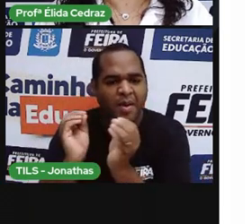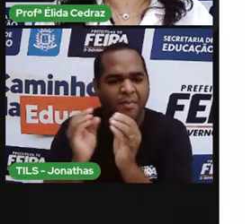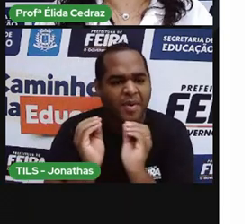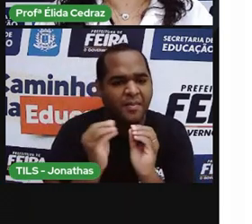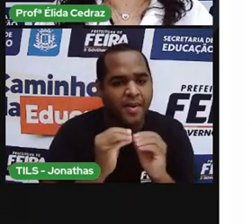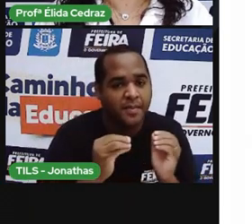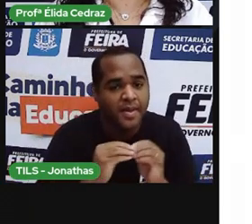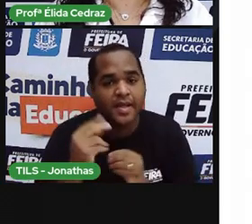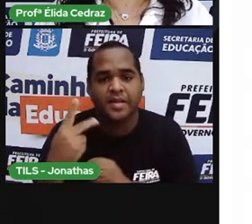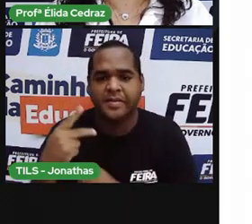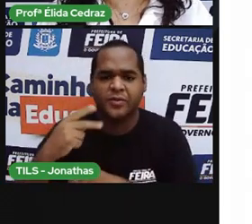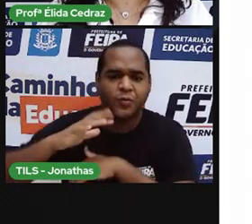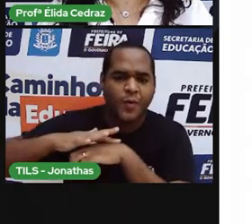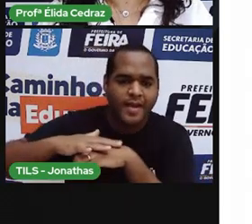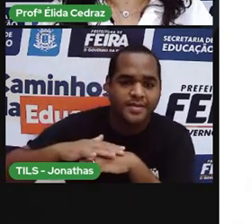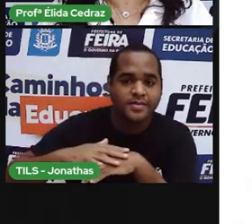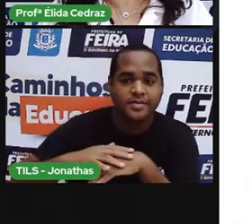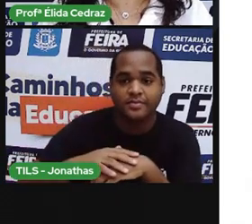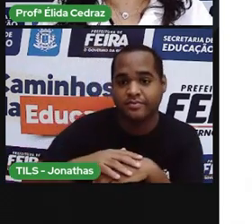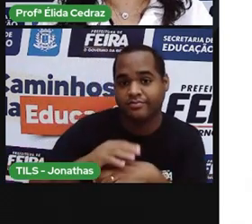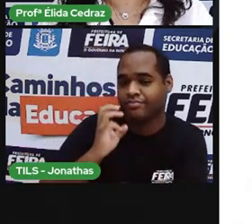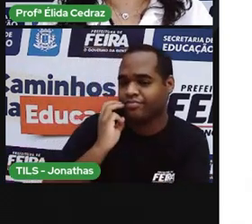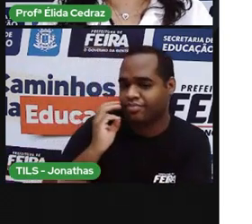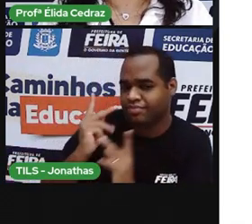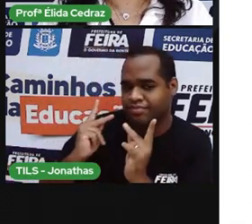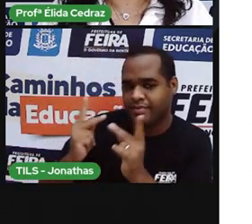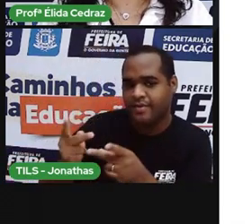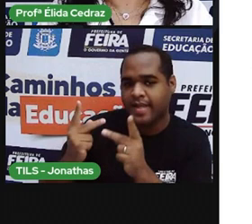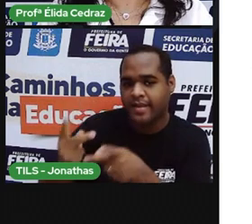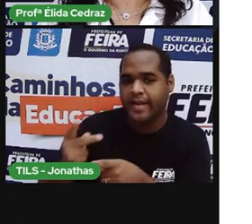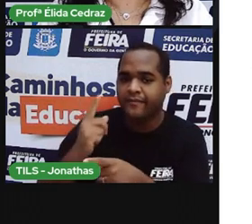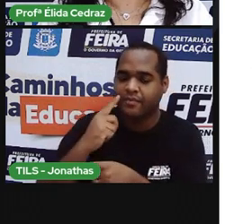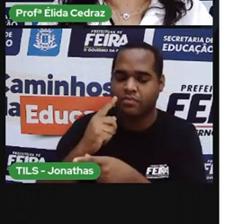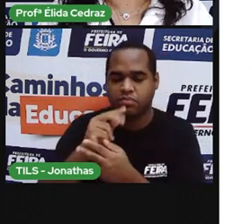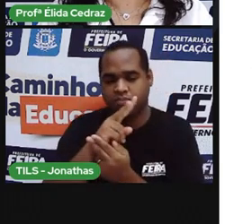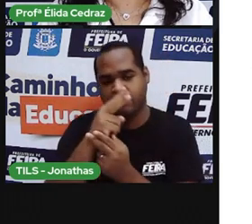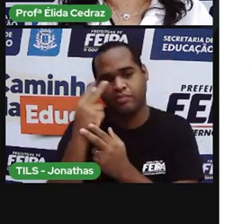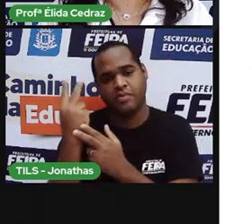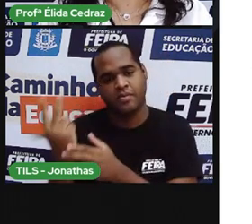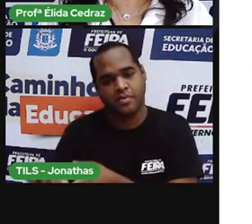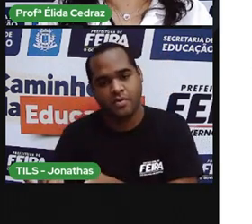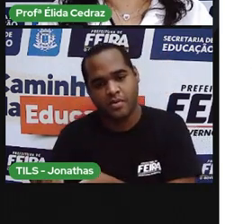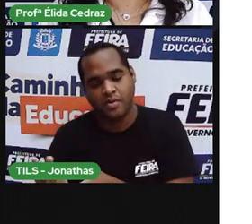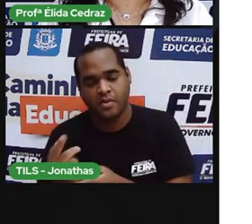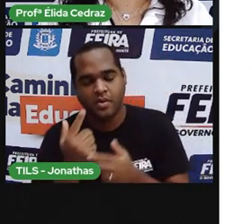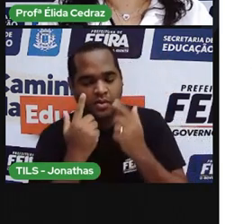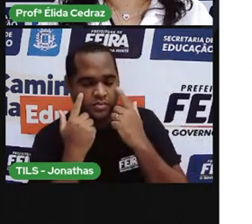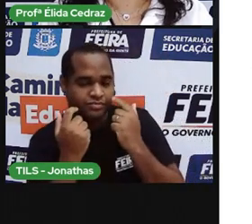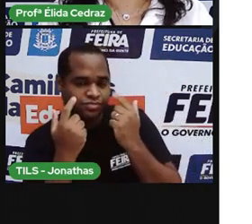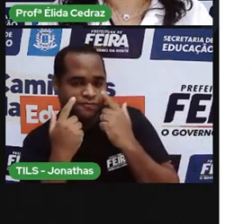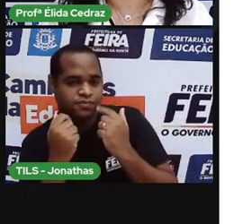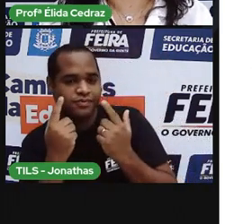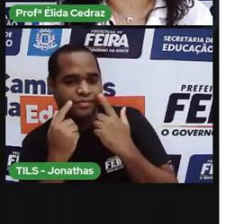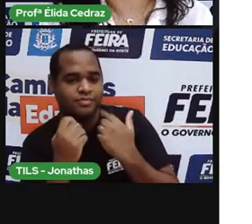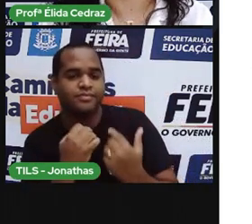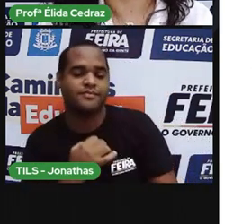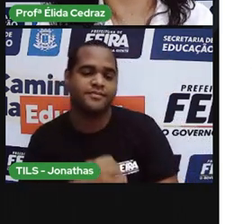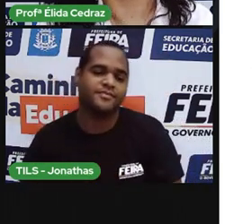O cravo ficou doente, a rosa foi visitar, o cravo teve um desmaio e a rosa começou a